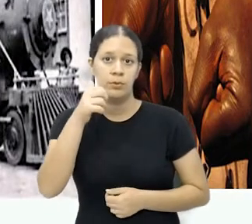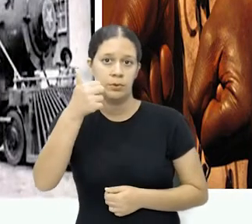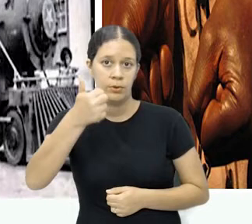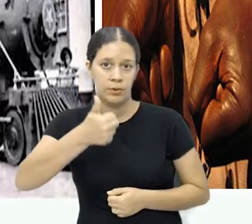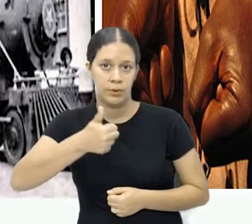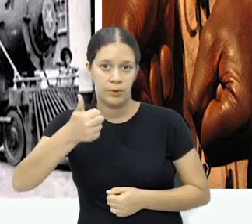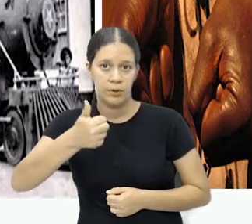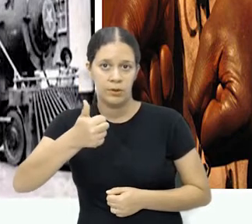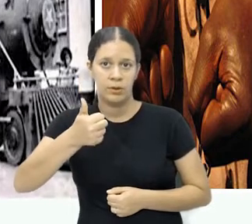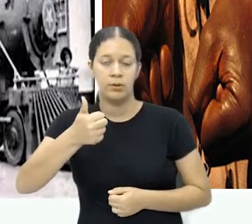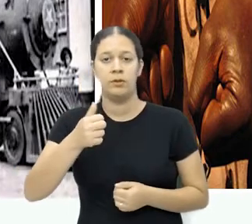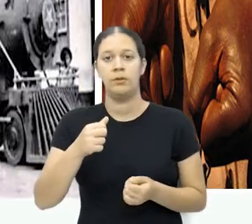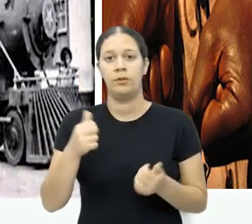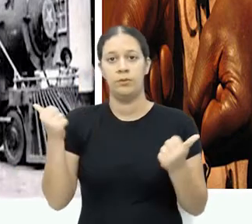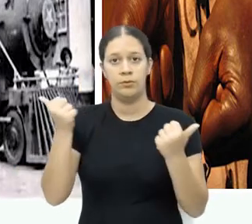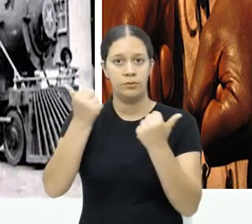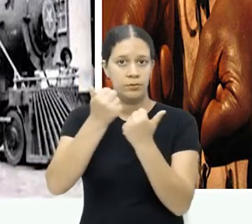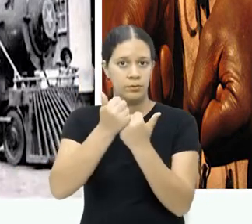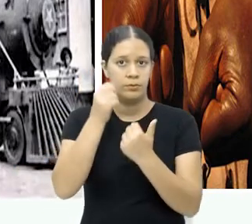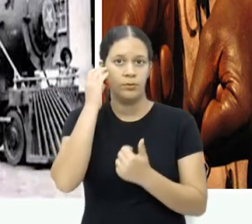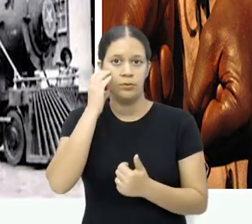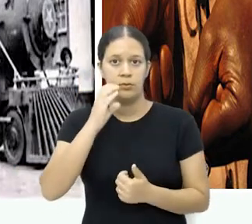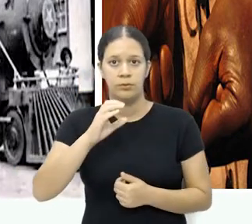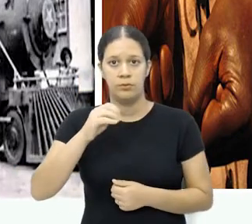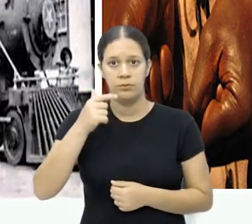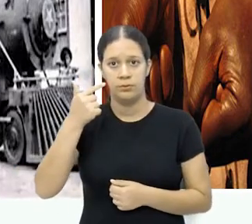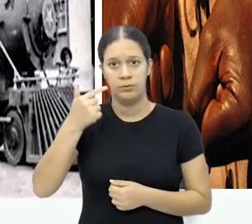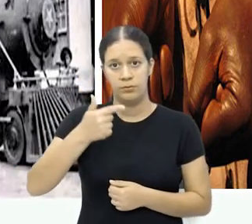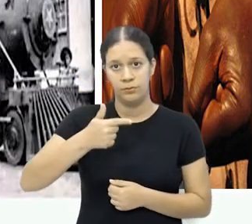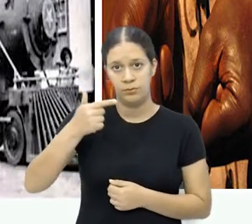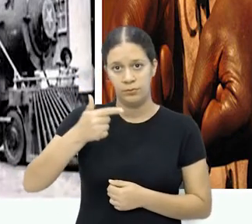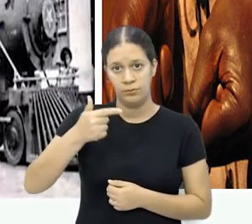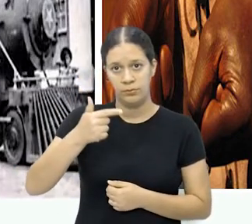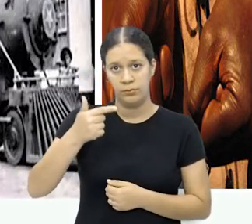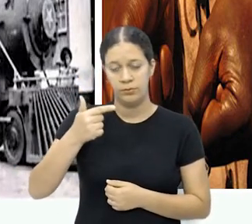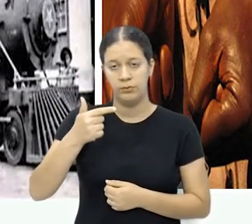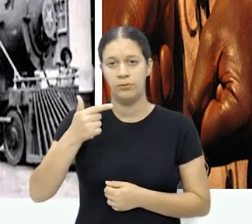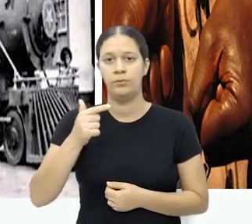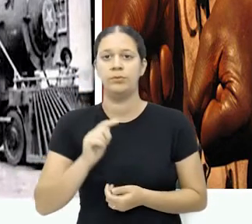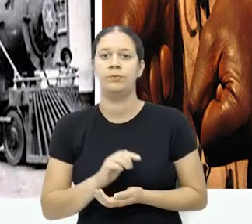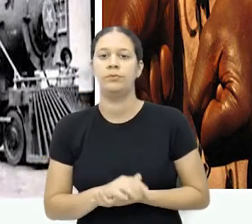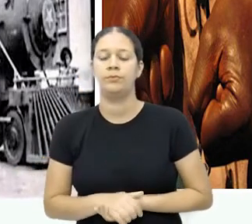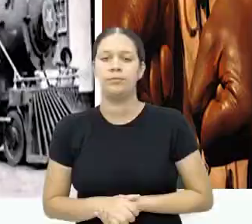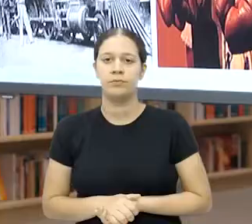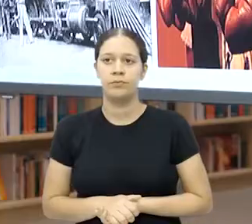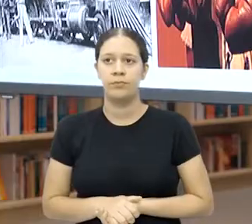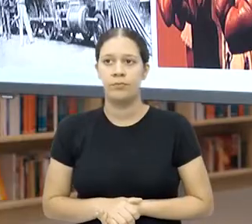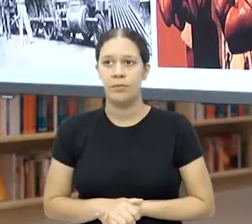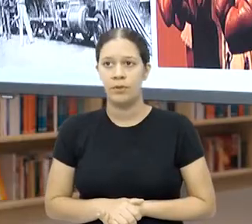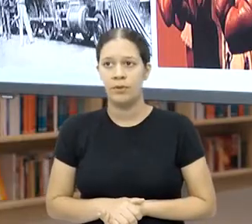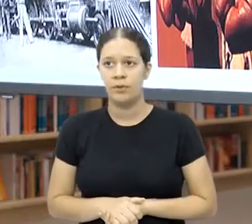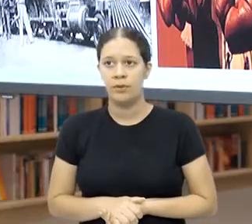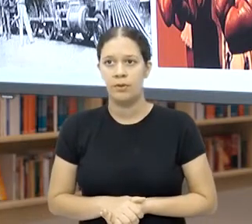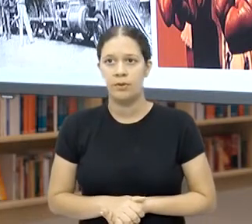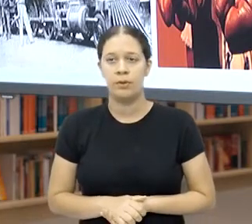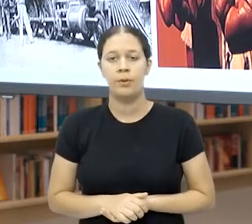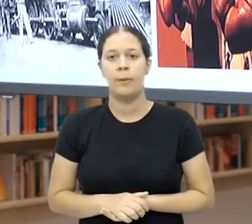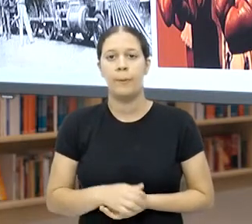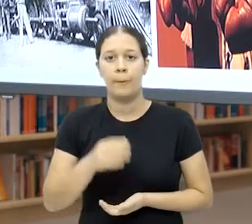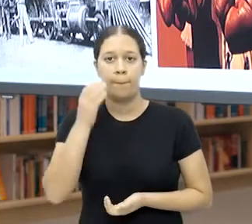I para seu filho Pedro de Alcântara, conhecido como Dom Pedro II. Dom